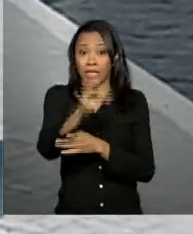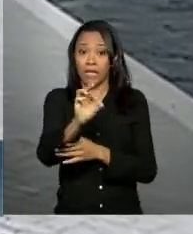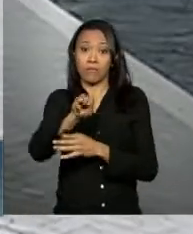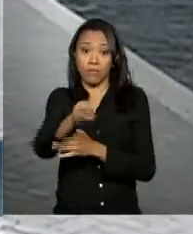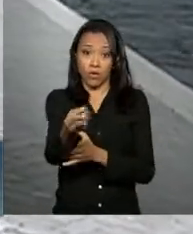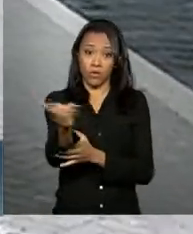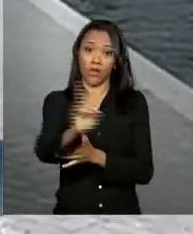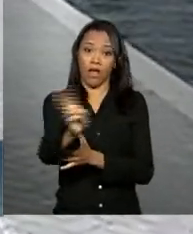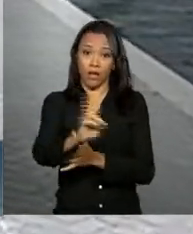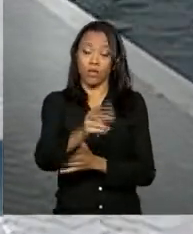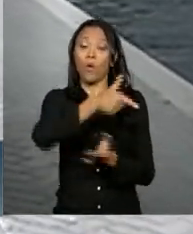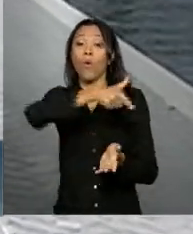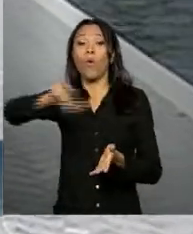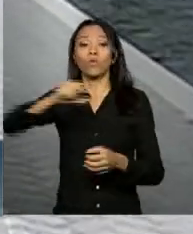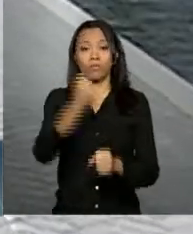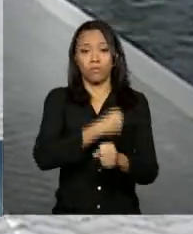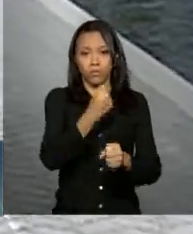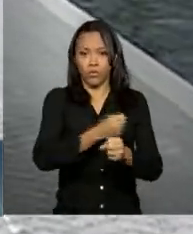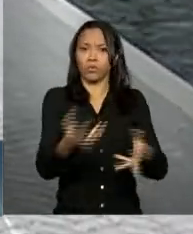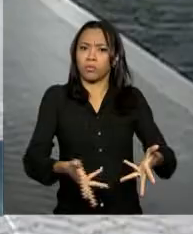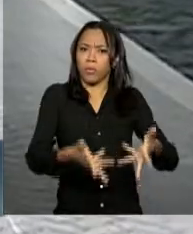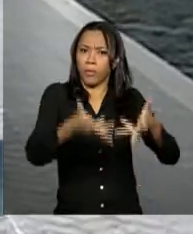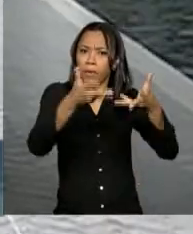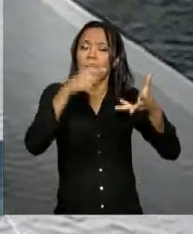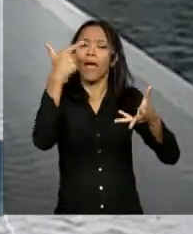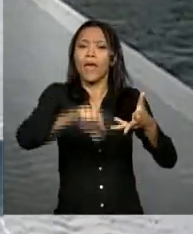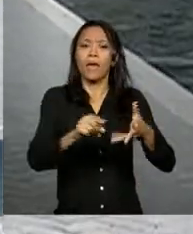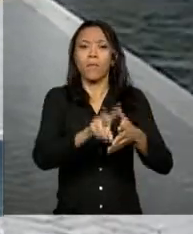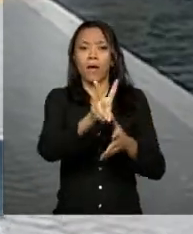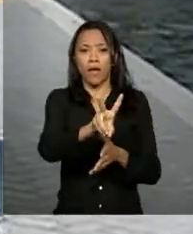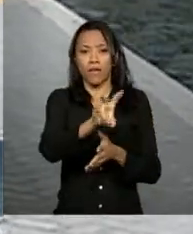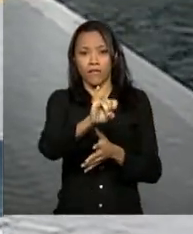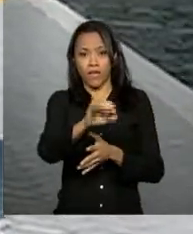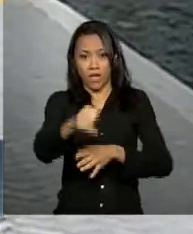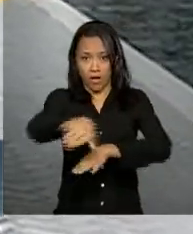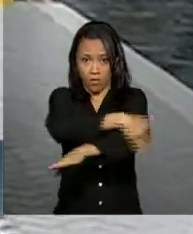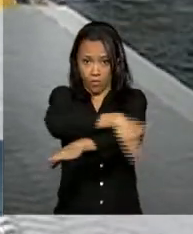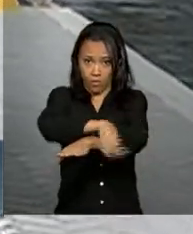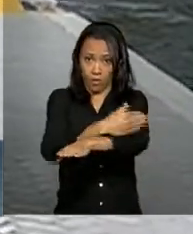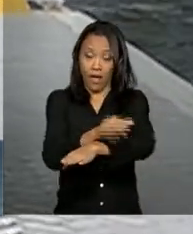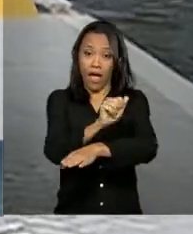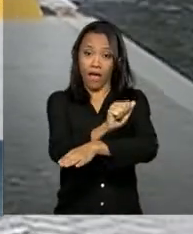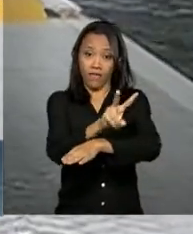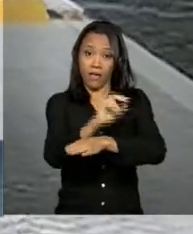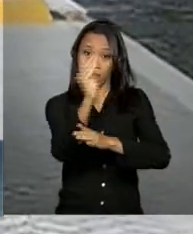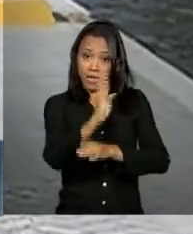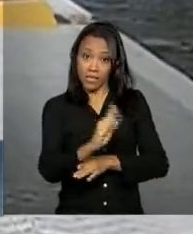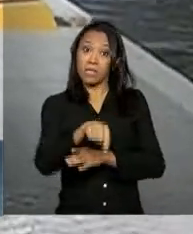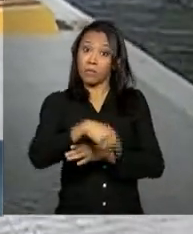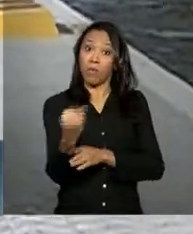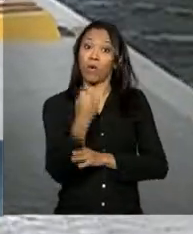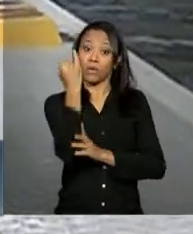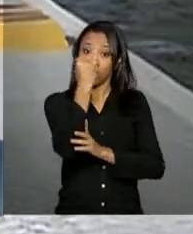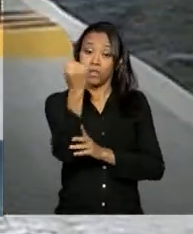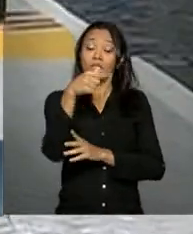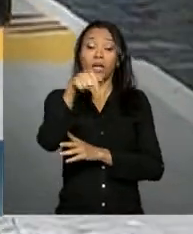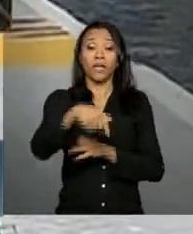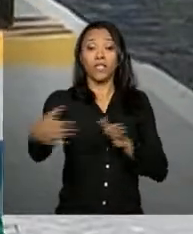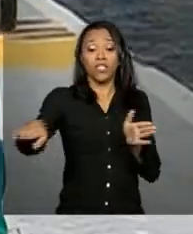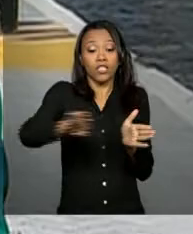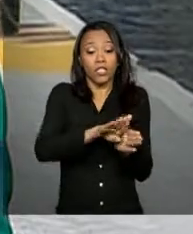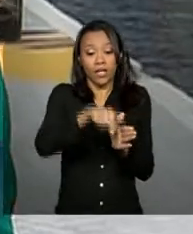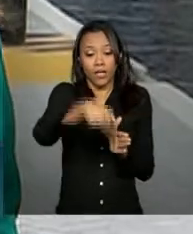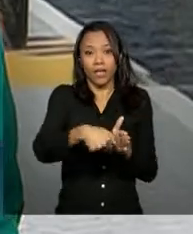obra com investimento público de melhoria dos portos é uma via de acesso que vai ligar a Avenida Brasil uma das mais importantes aqui da cidade aqui é o porto